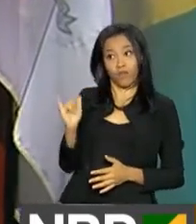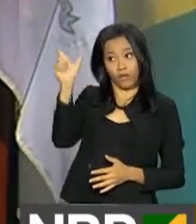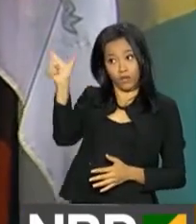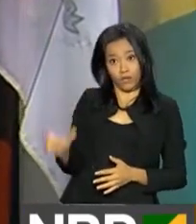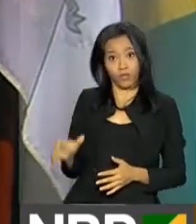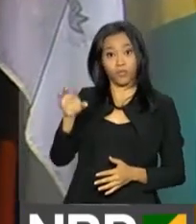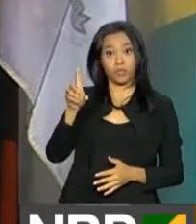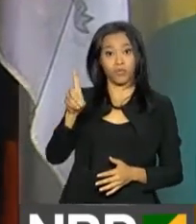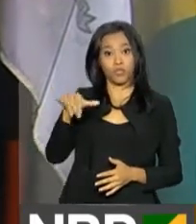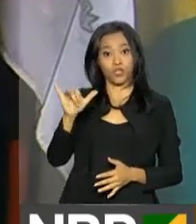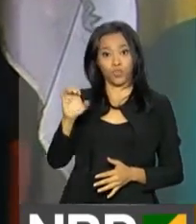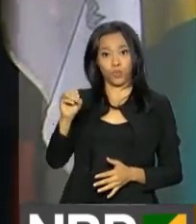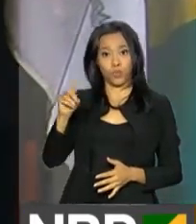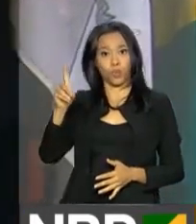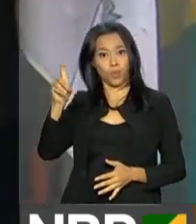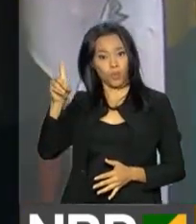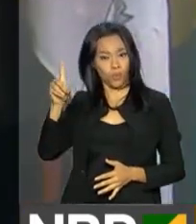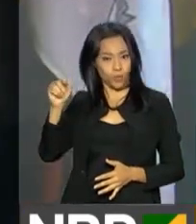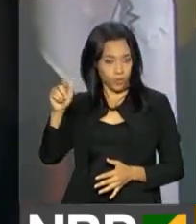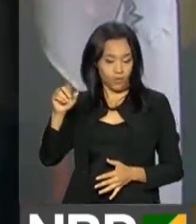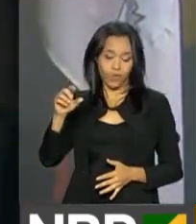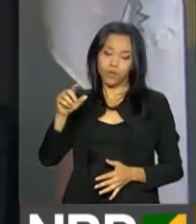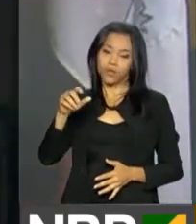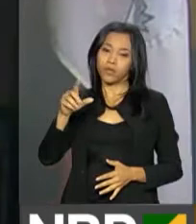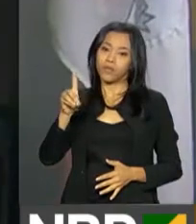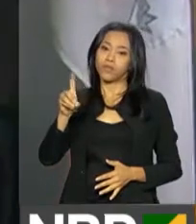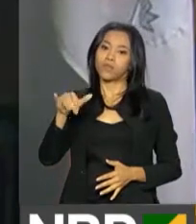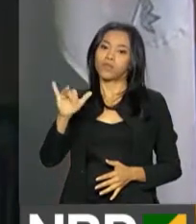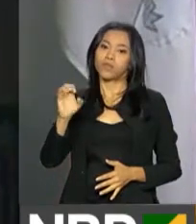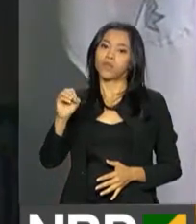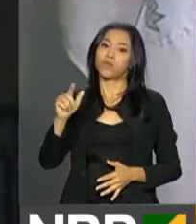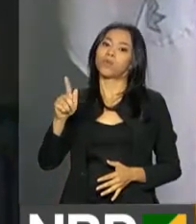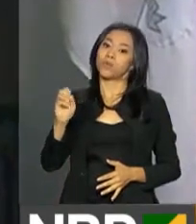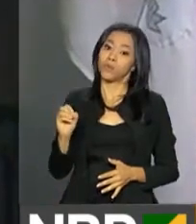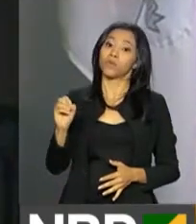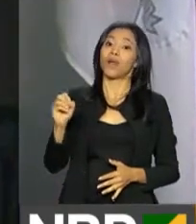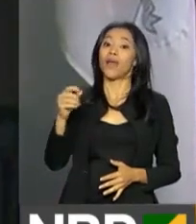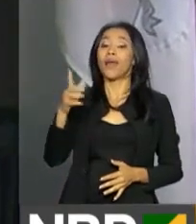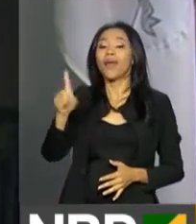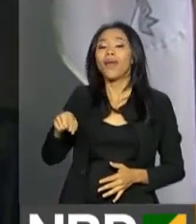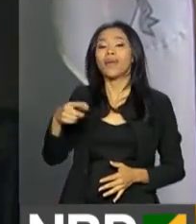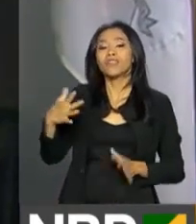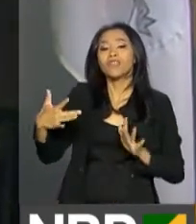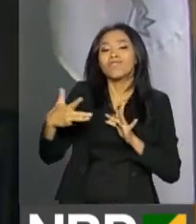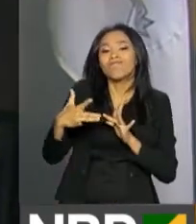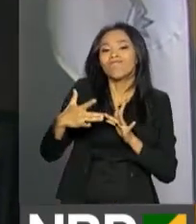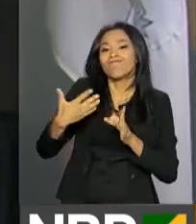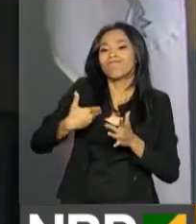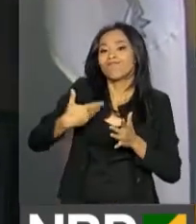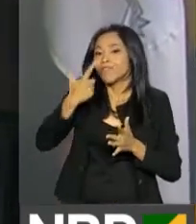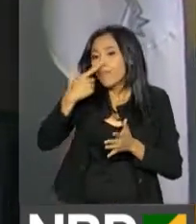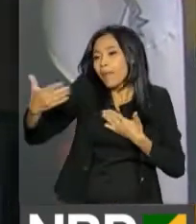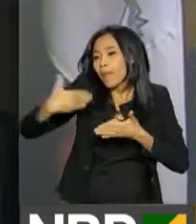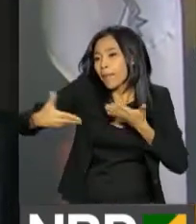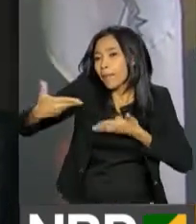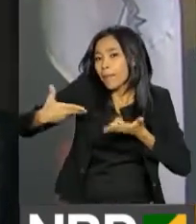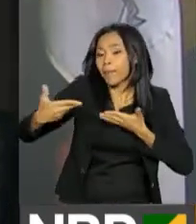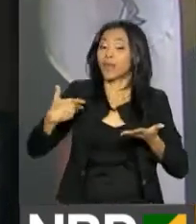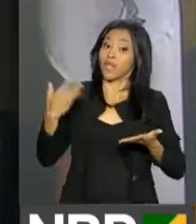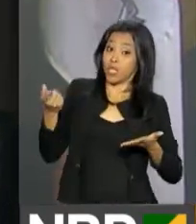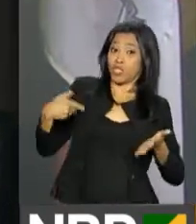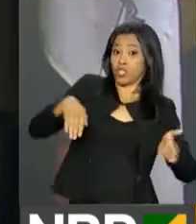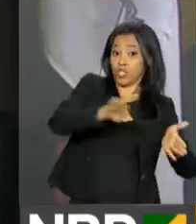jogo aqui é captar a simpatia daqueles com quem você vai trabalhar no ibge logo que o paulo chegou